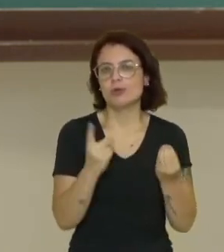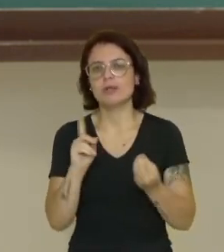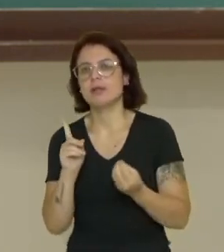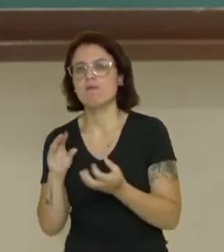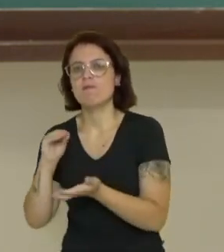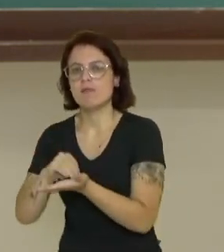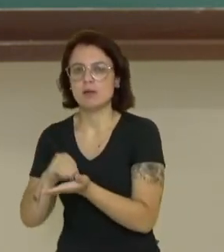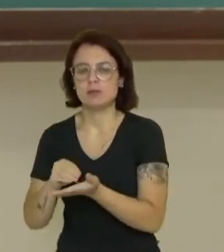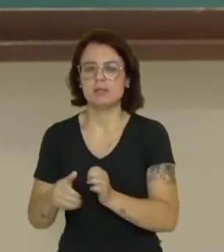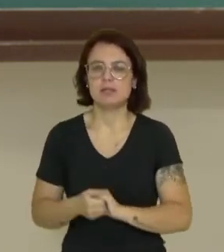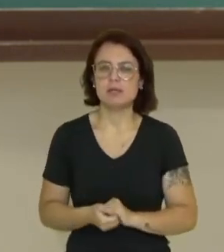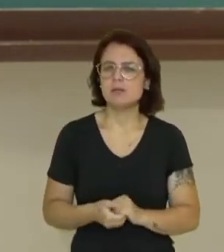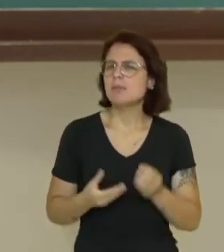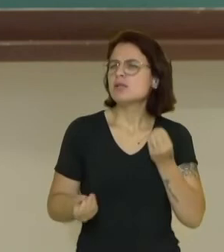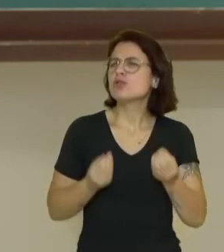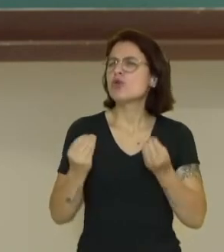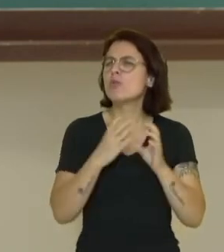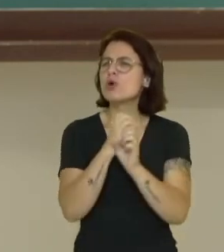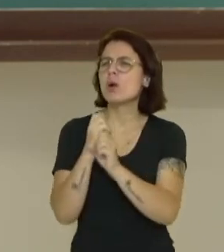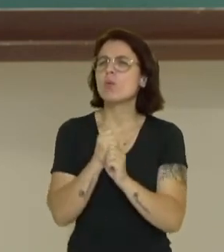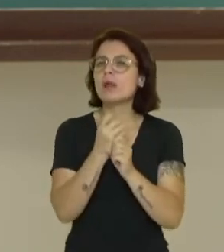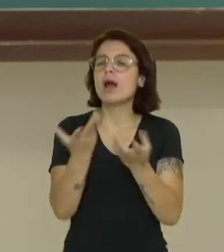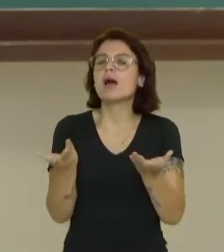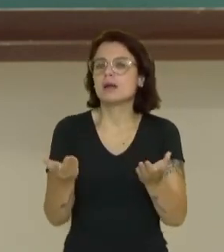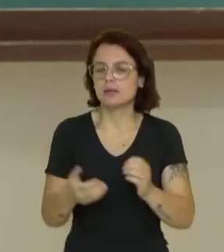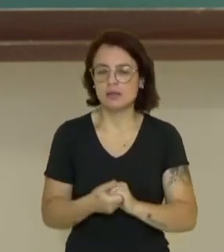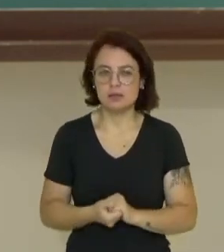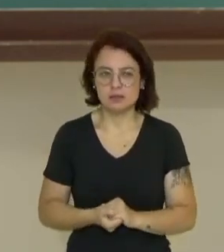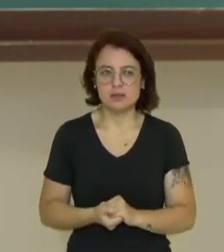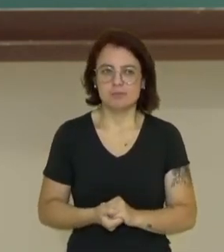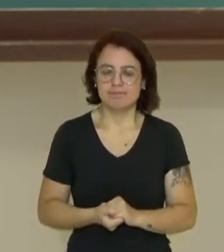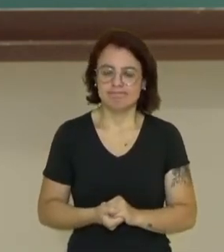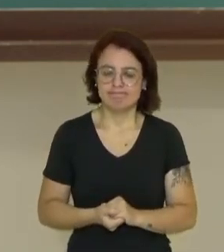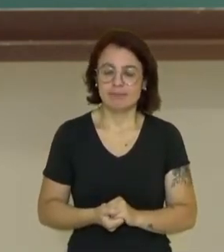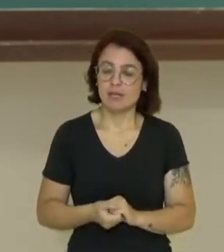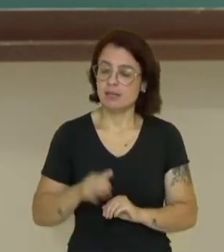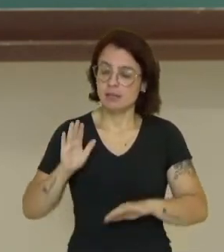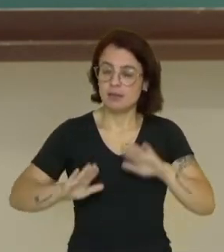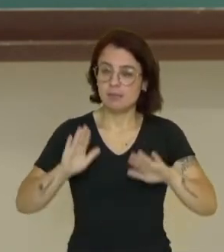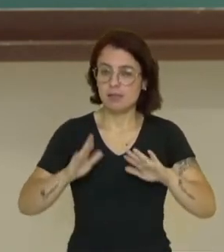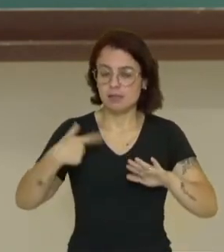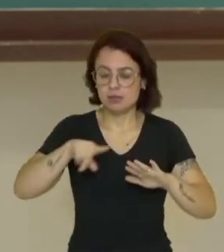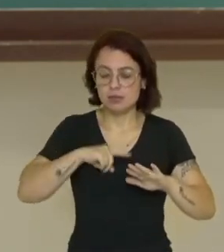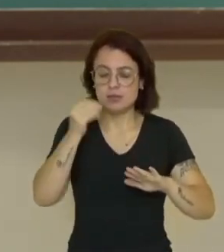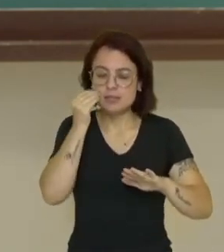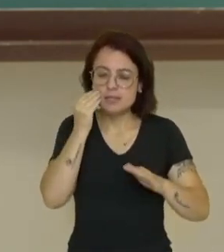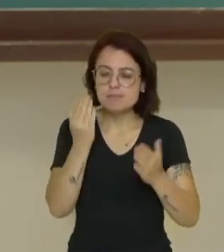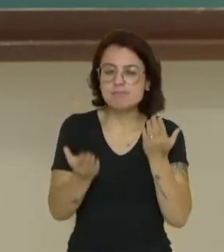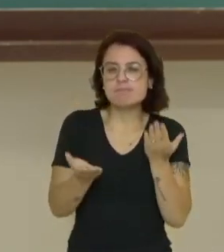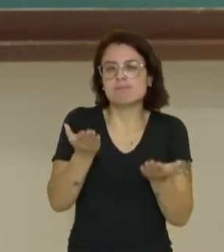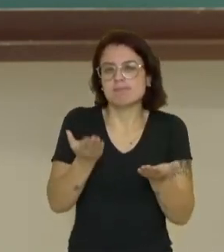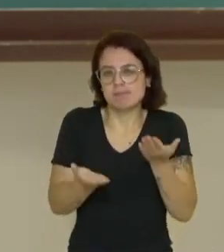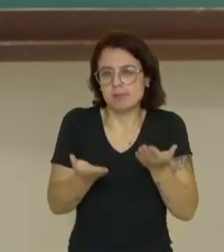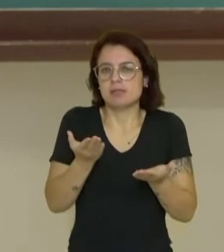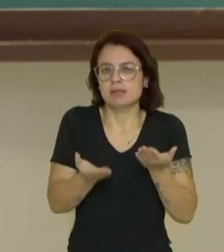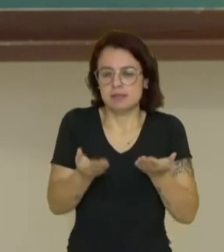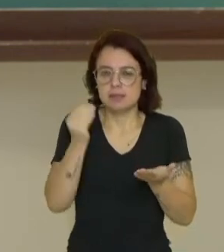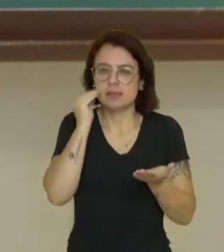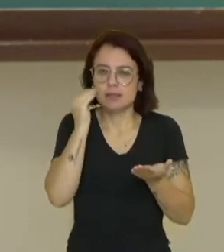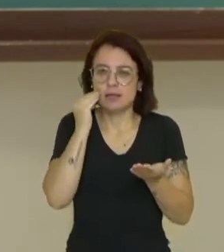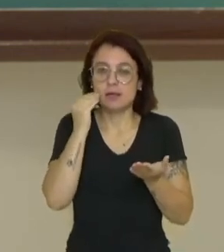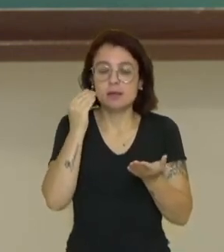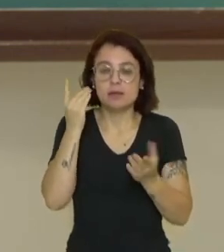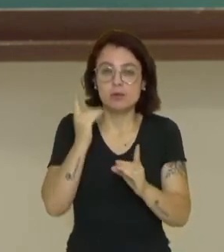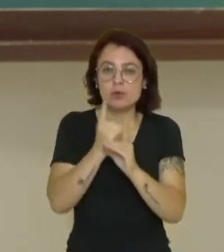Mas como que eu vou calcular o caminho do meio, né? Diante das situações do meu dia a dia. Eu vou precisar então